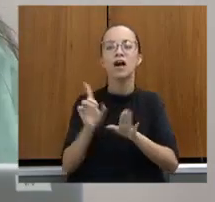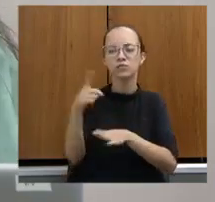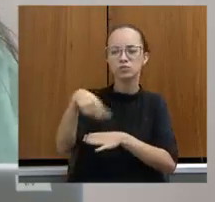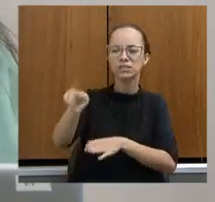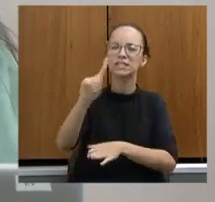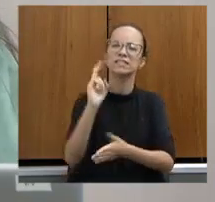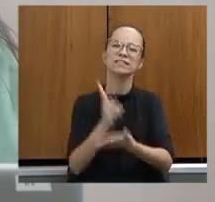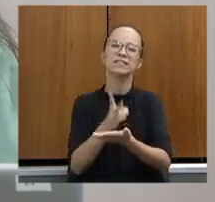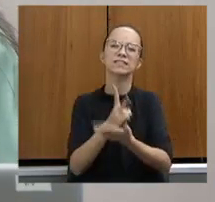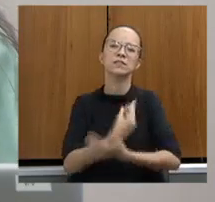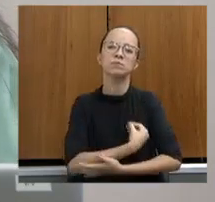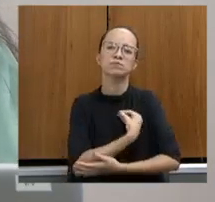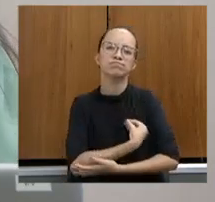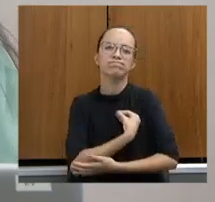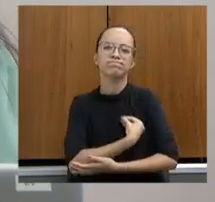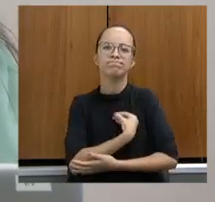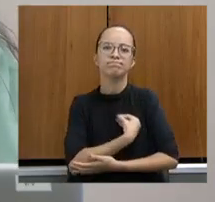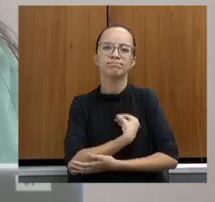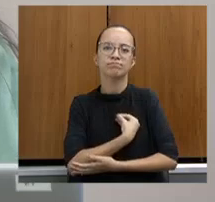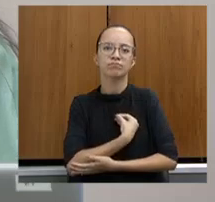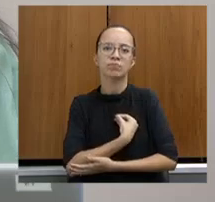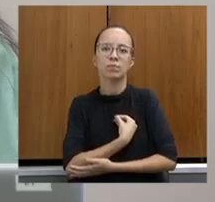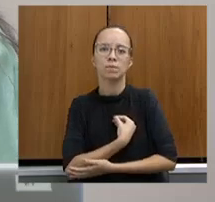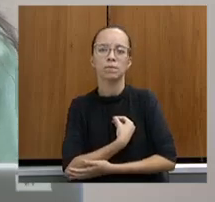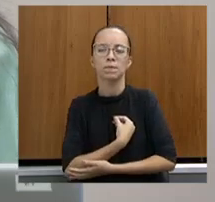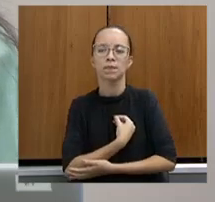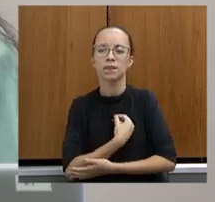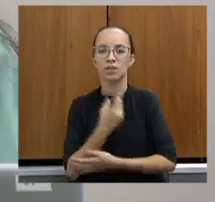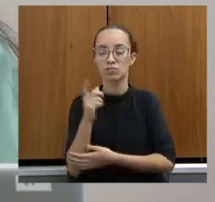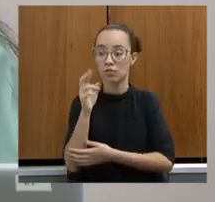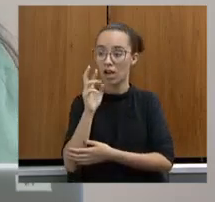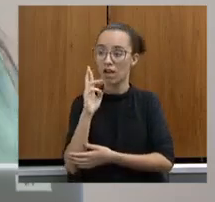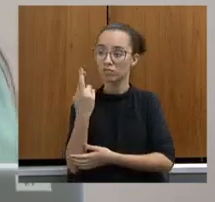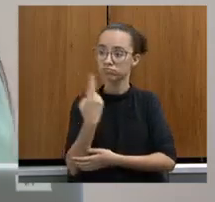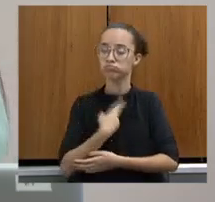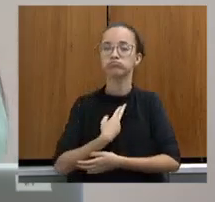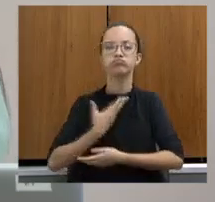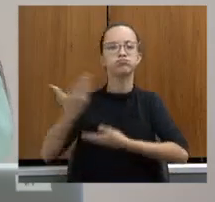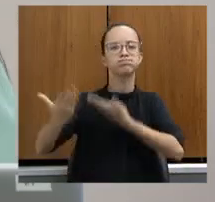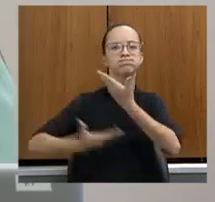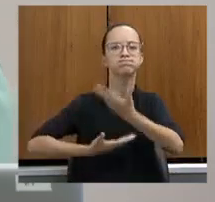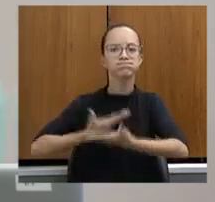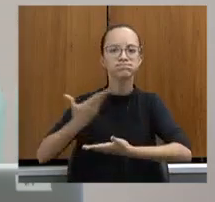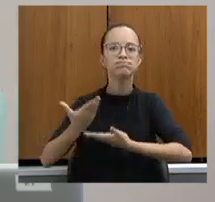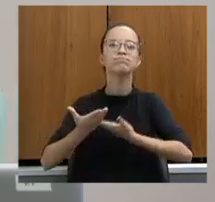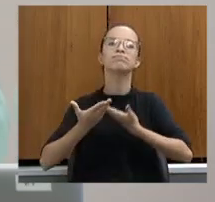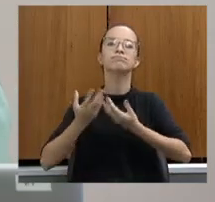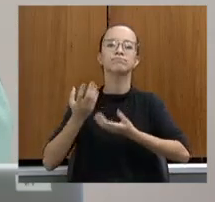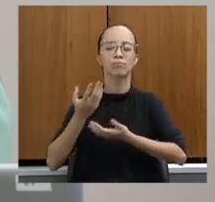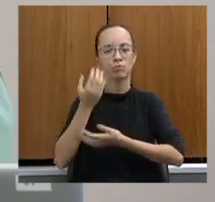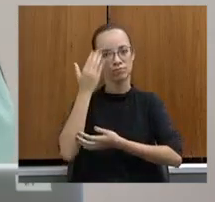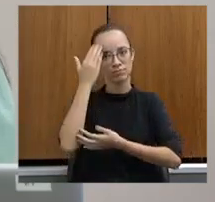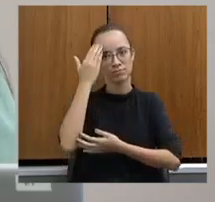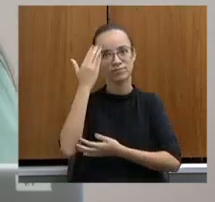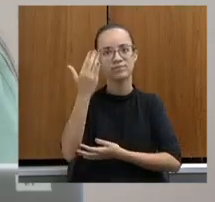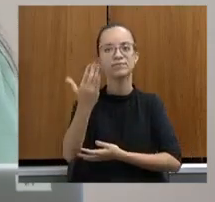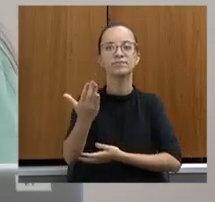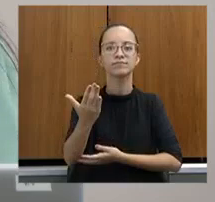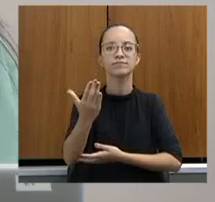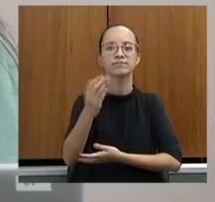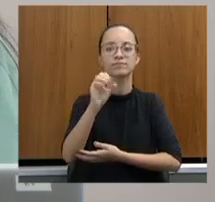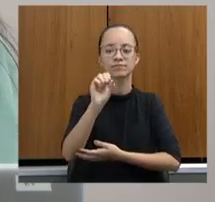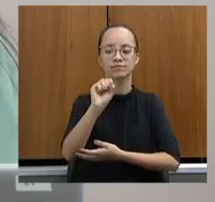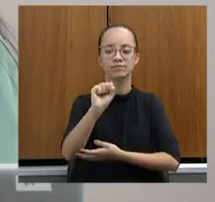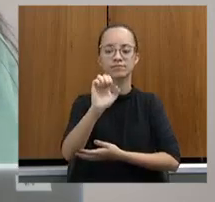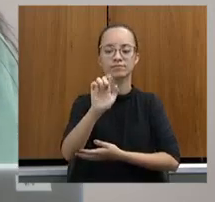presentes sempre não se não se negaram ao diálogo então a gente é grata por isso sou grata